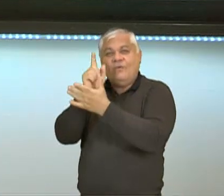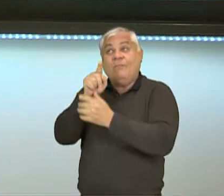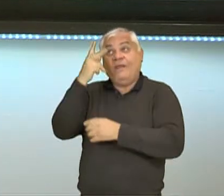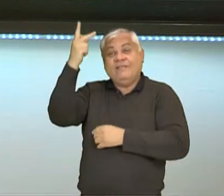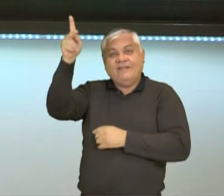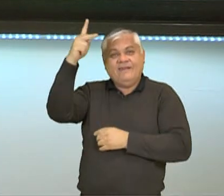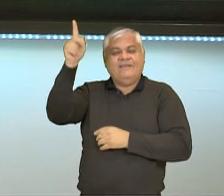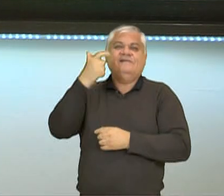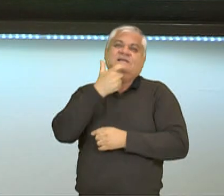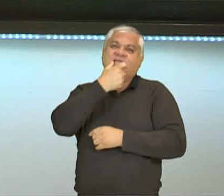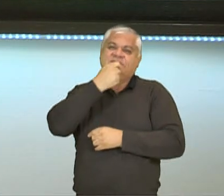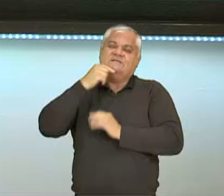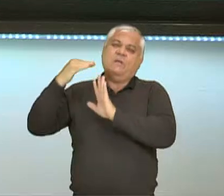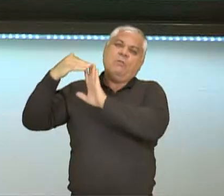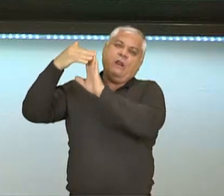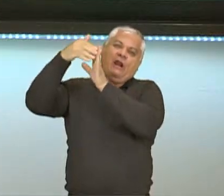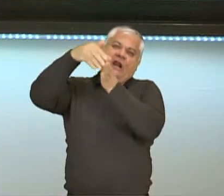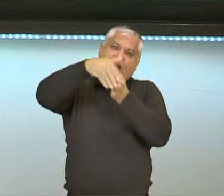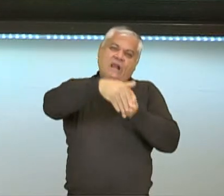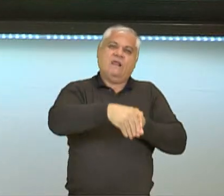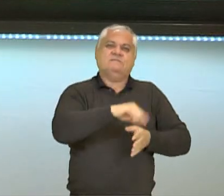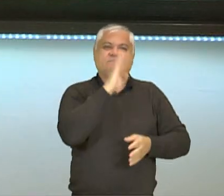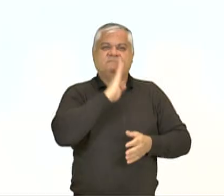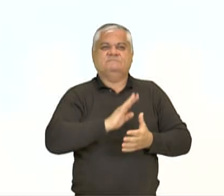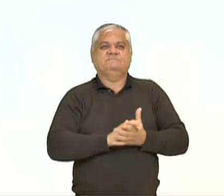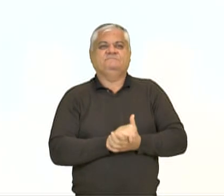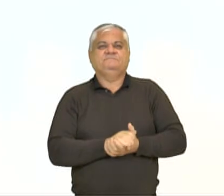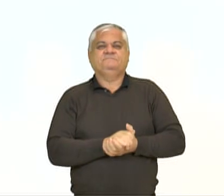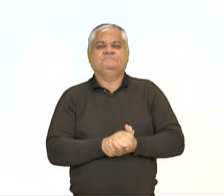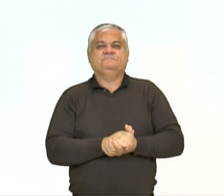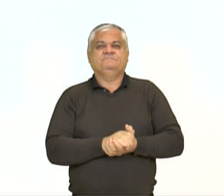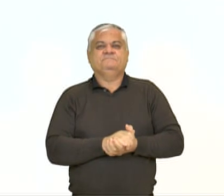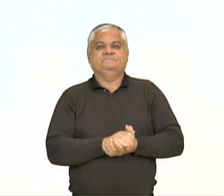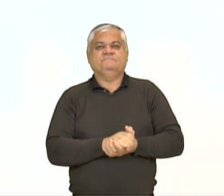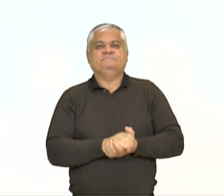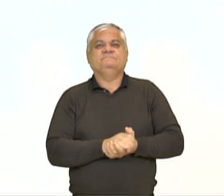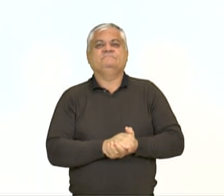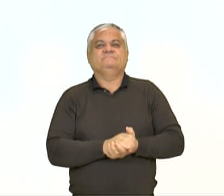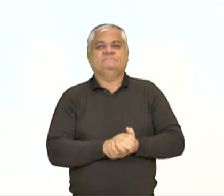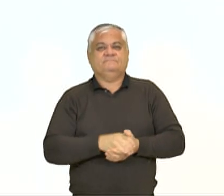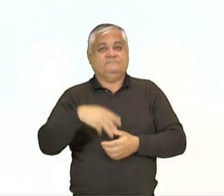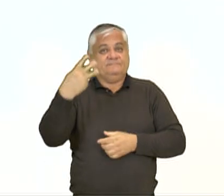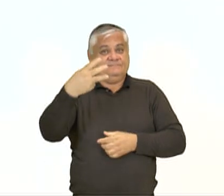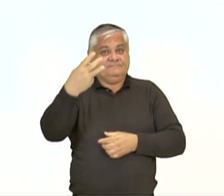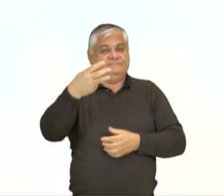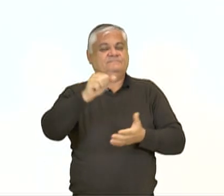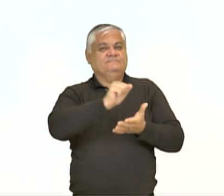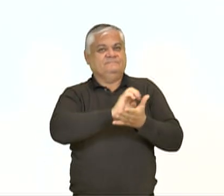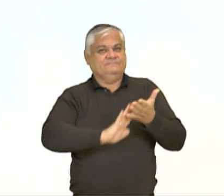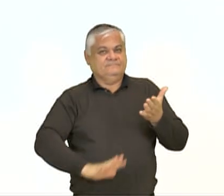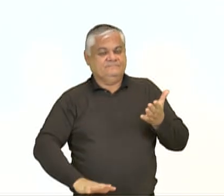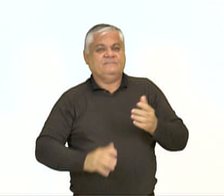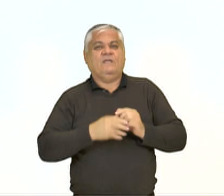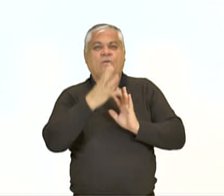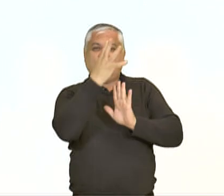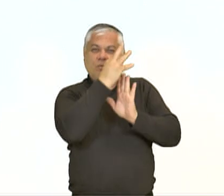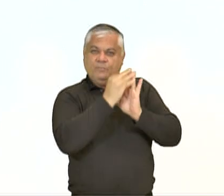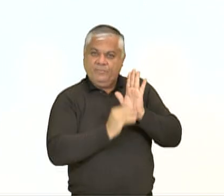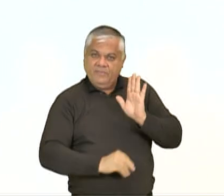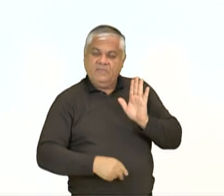acabar vindo aqui para o Brasil. E nós chegamos na nossa terceira atividade.